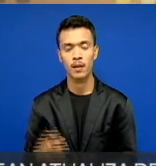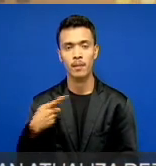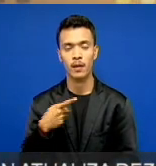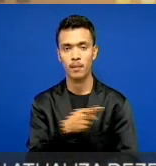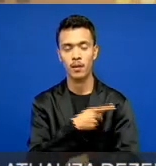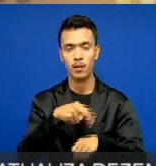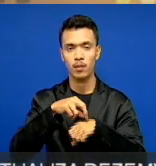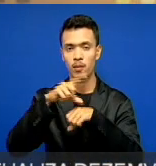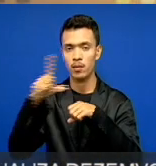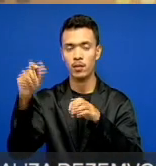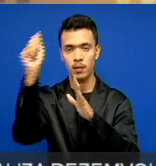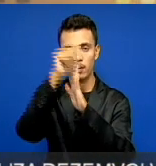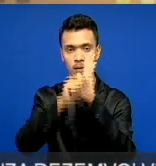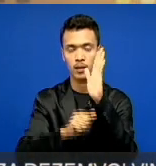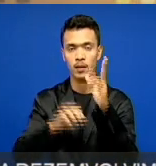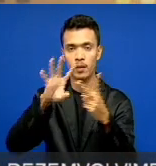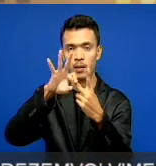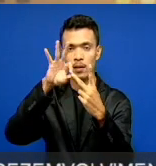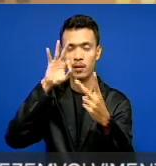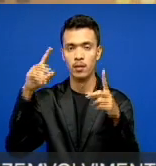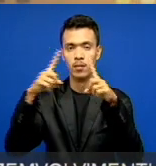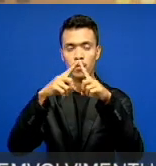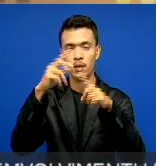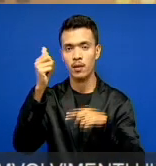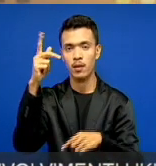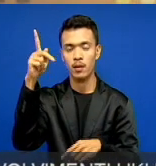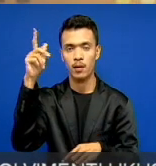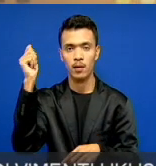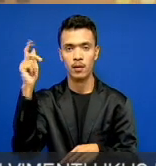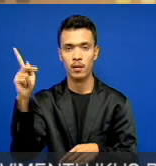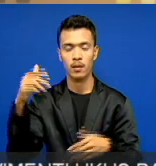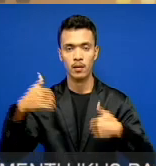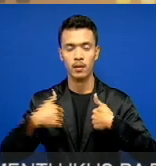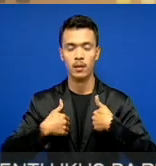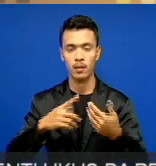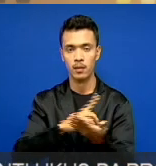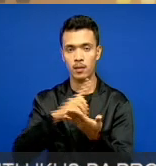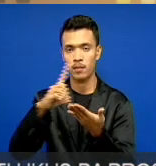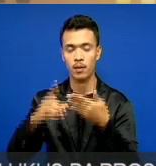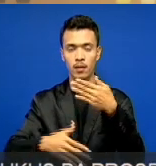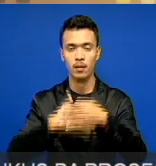Parlamento Nacional se agenda eleição ba Komisáriu Komisaun Anticorrupção e a Semana Oin.